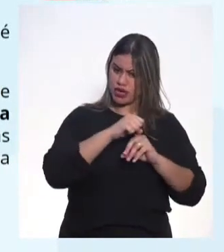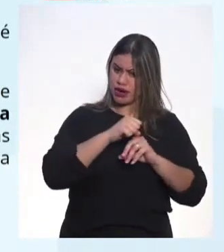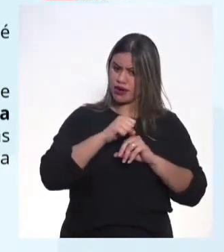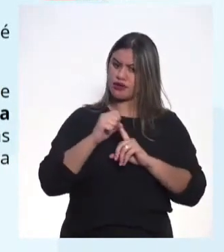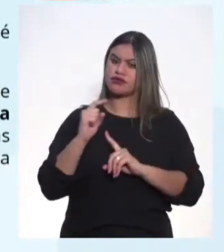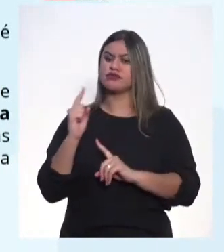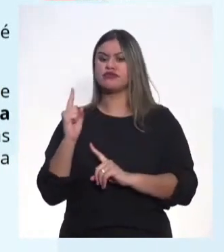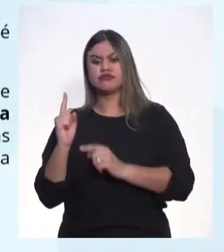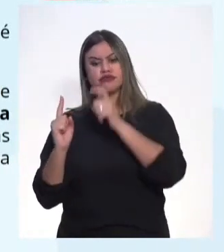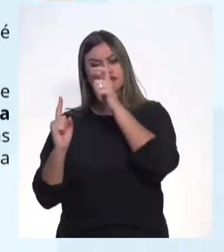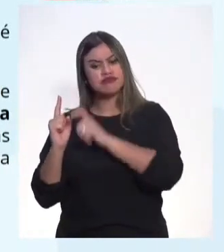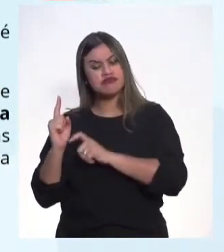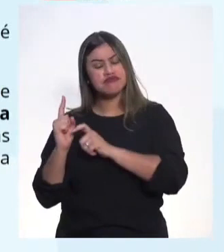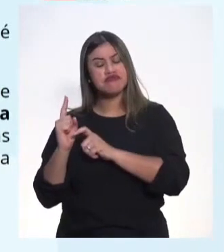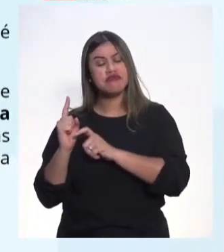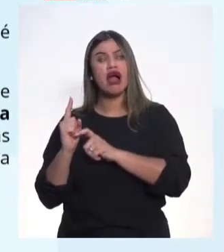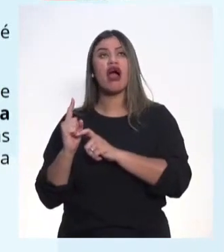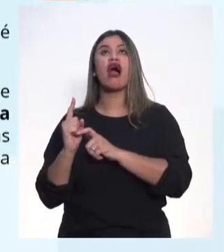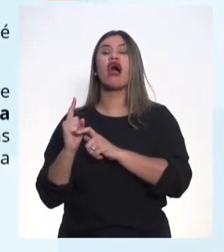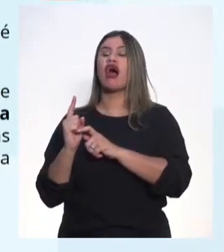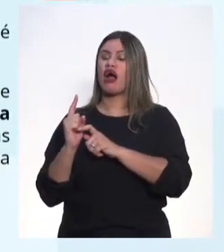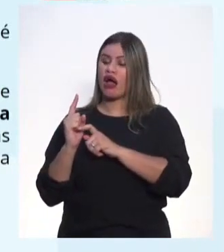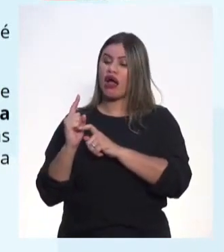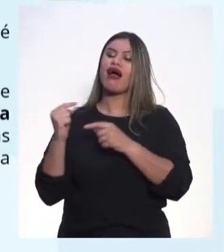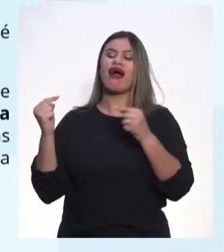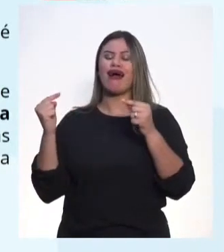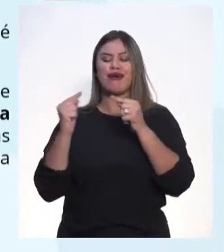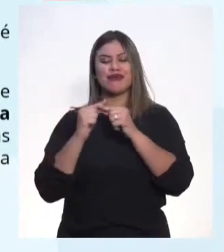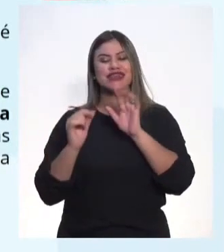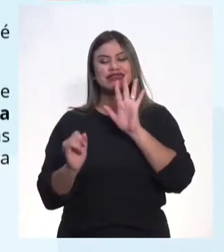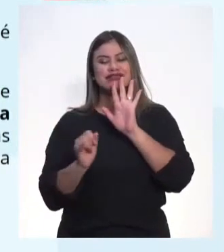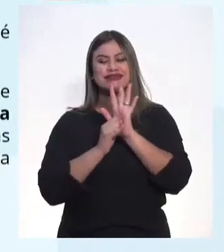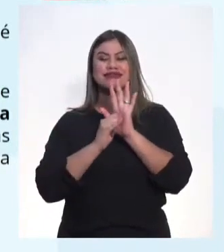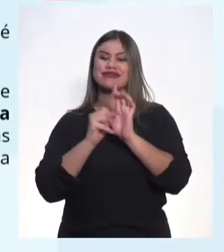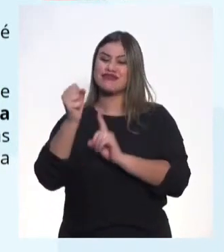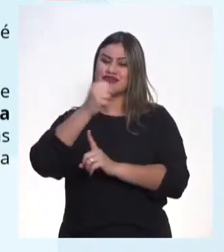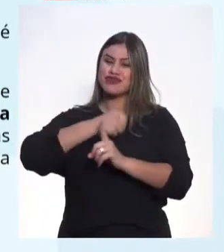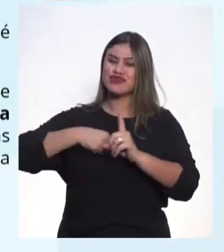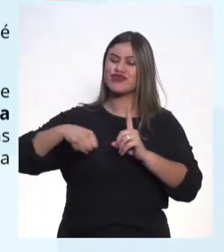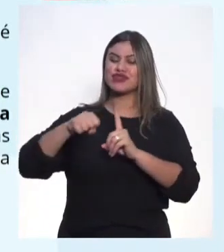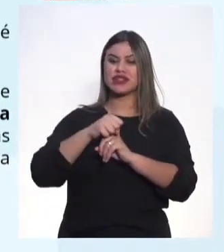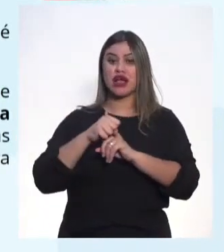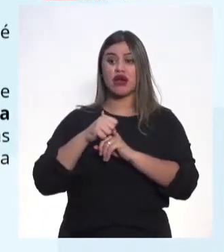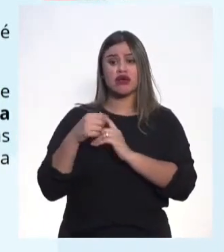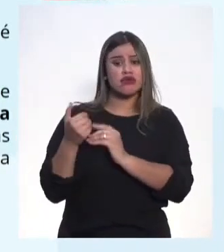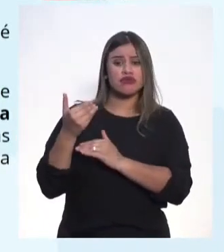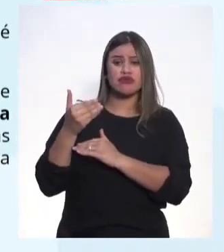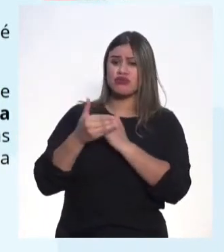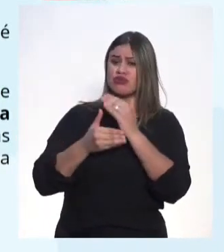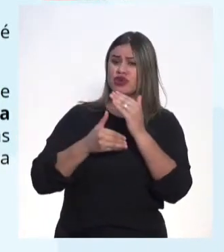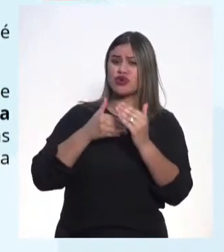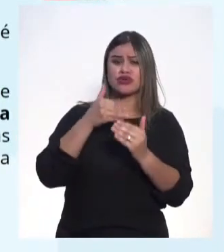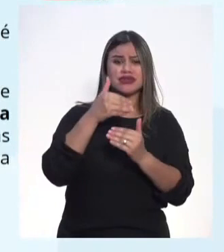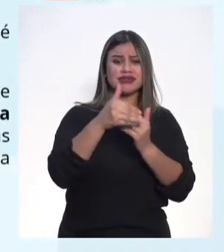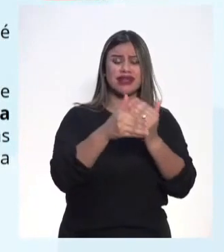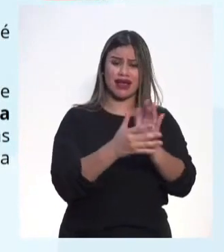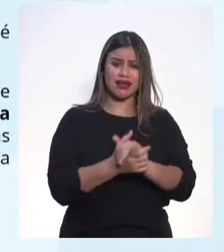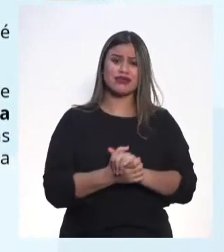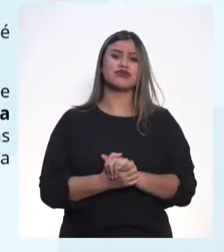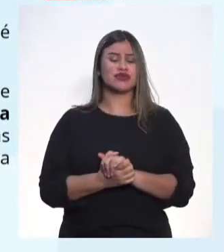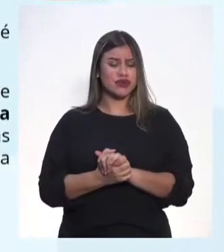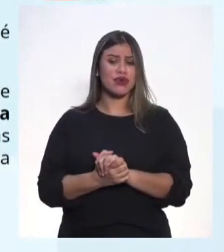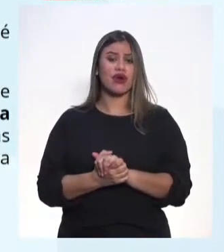o que nós chamamos de identidade social. E essa construção é um processo, é muito importante. A nossa identidade